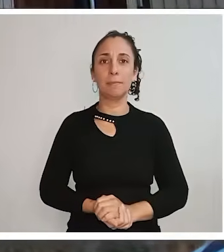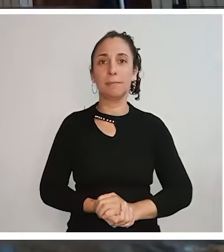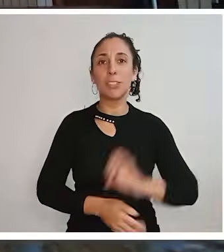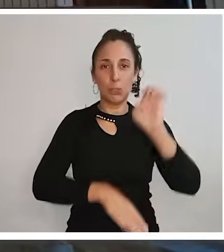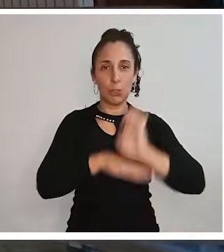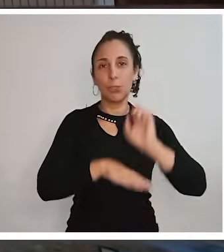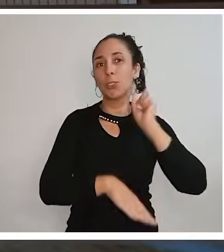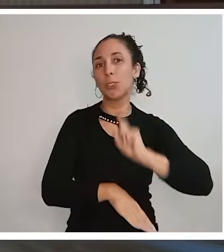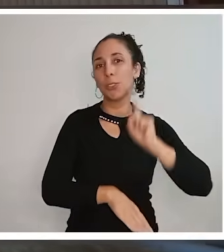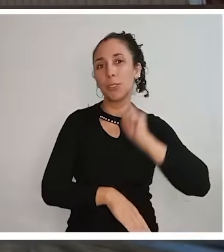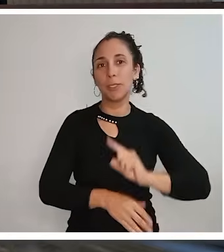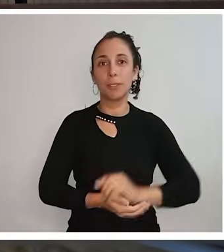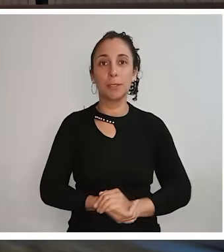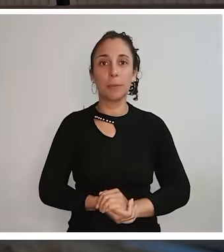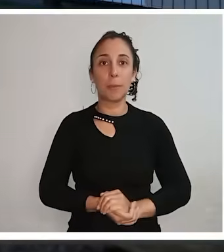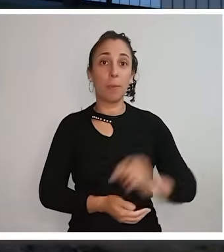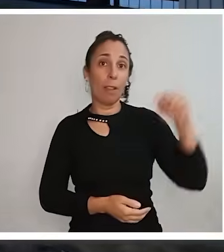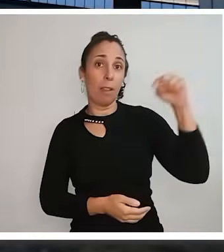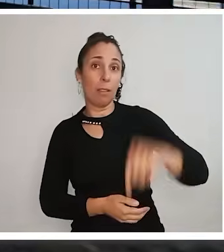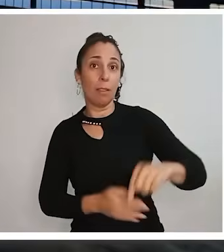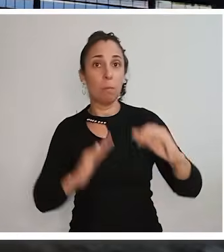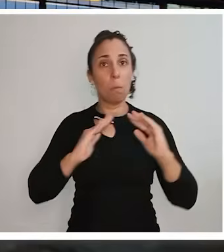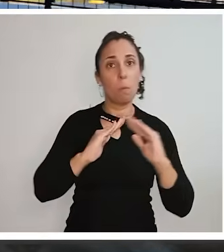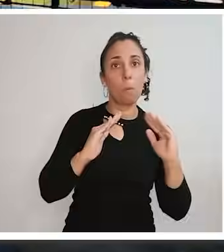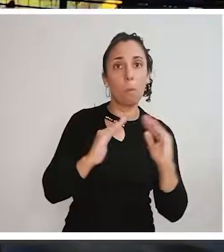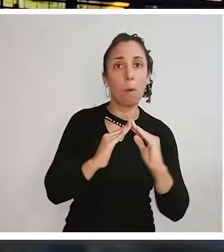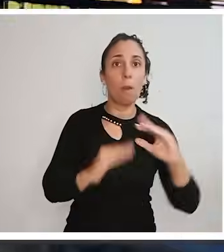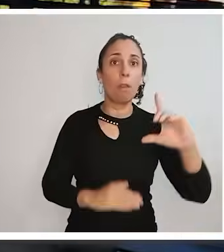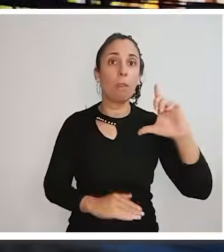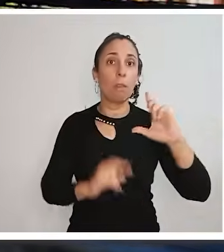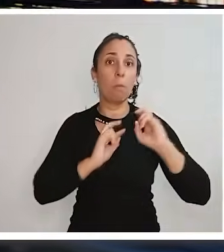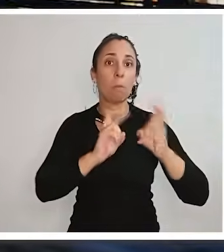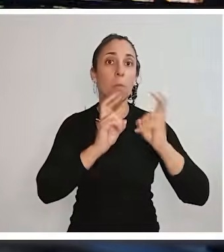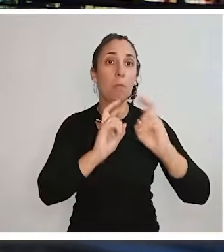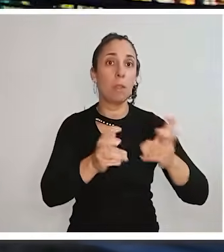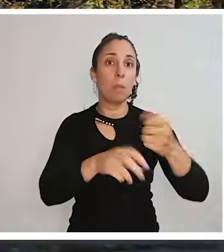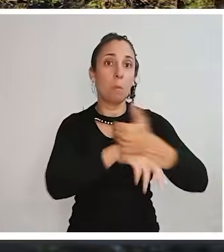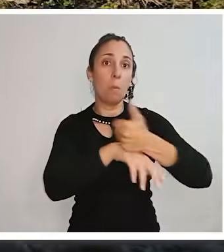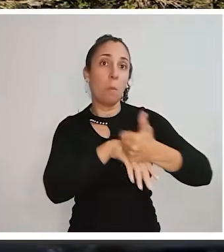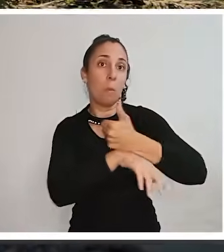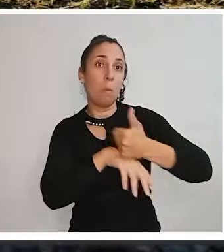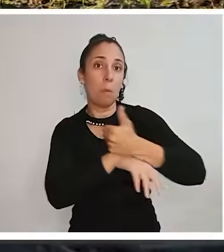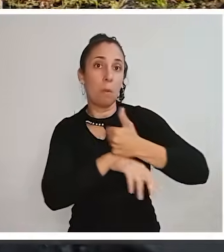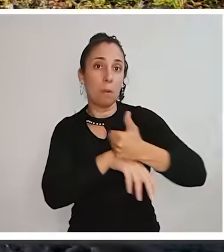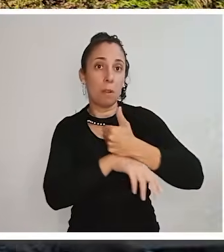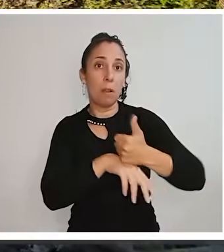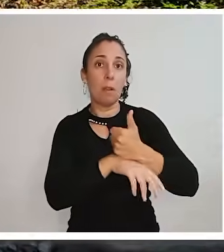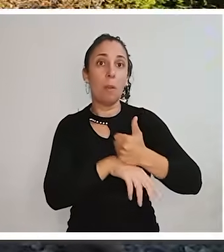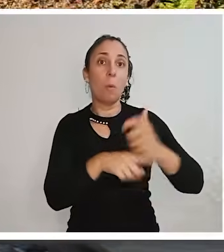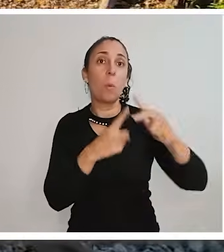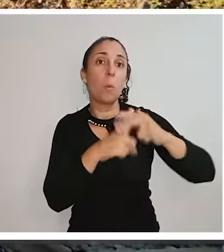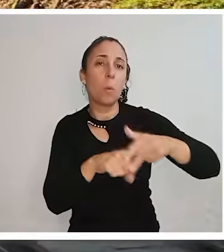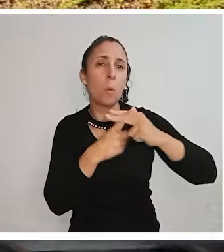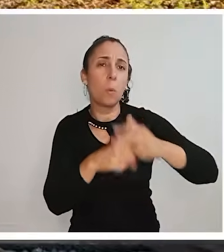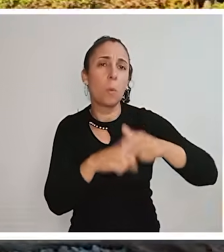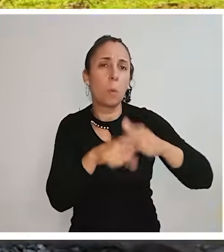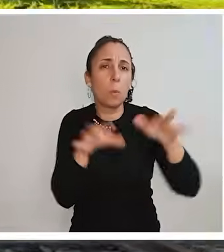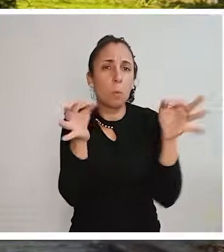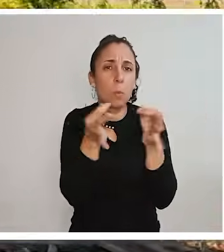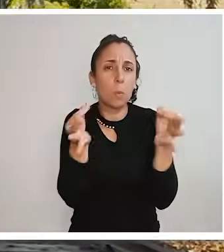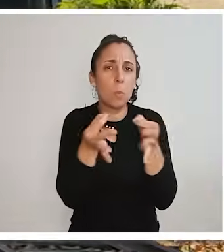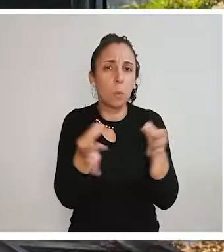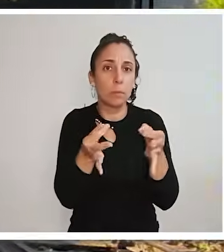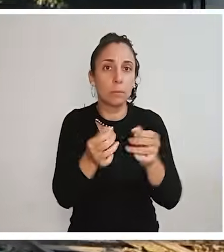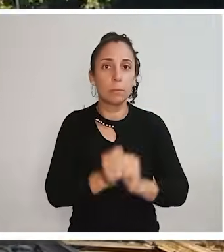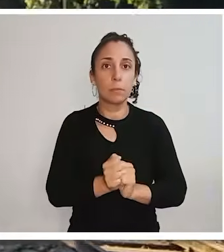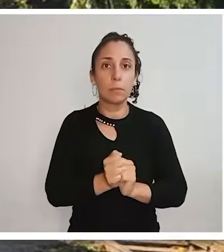Minas Gerais. Agora a Furnas está fazendo um trabalho aí, ó, de excelência, restaurando a estação ferroviária de Chiador,